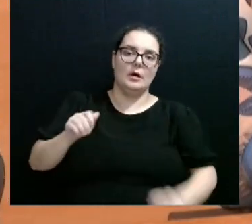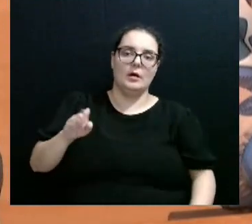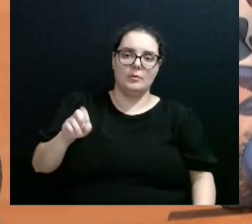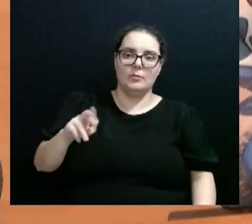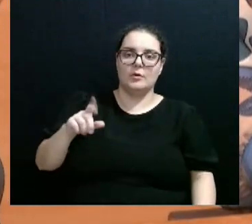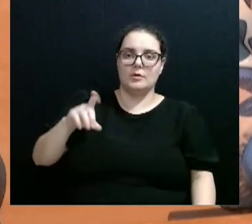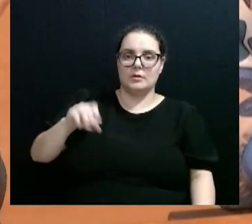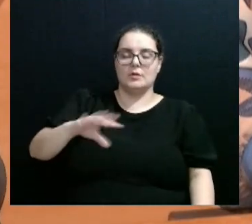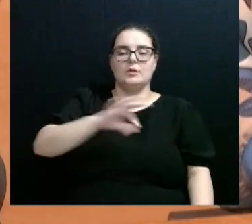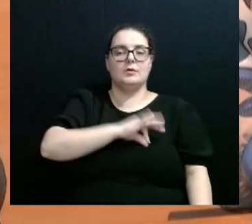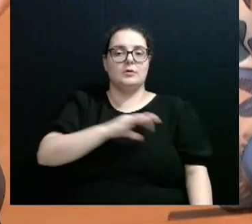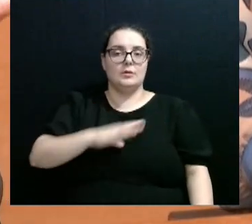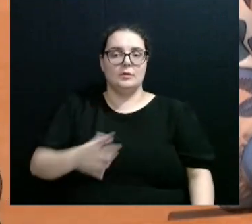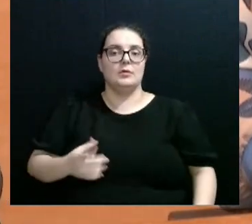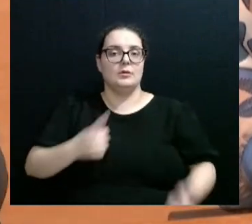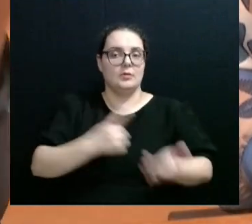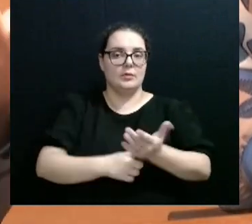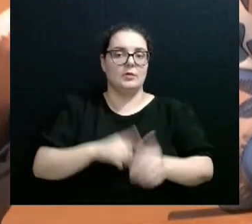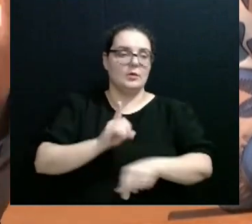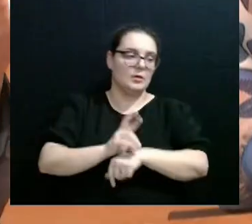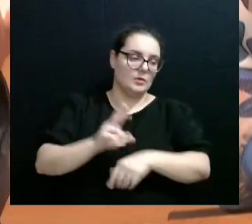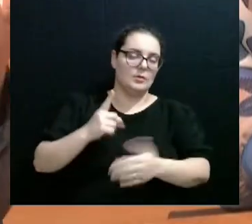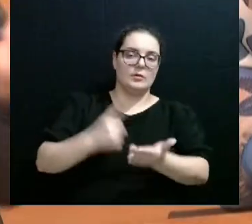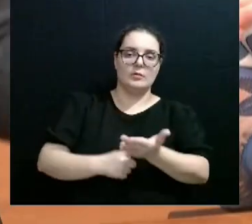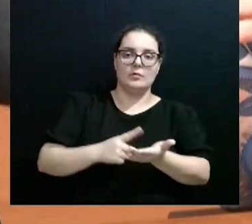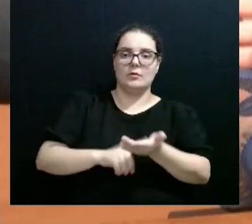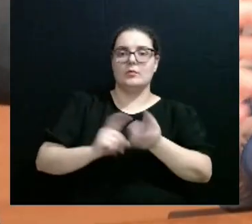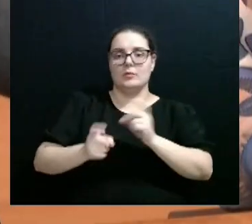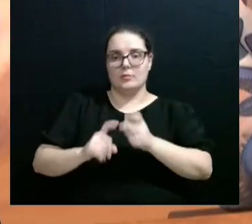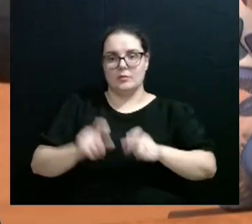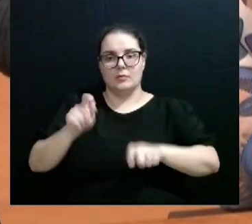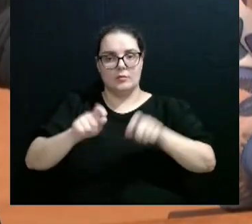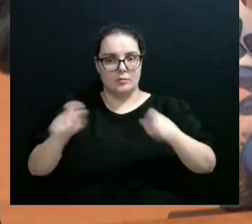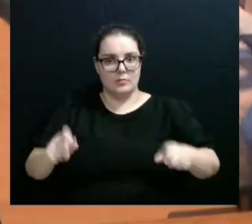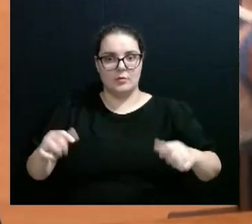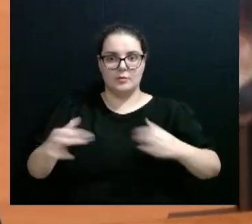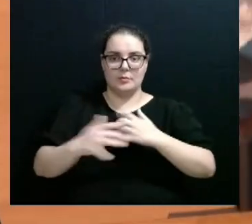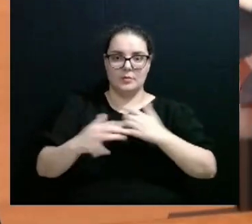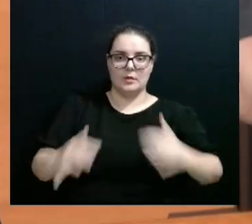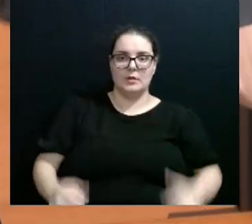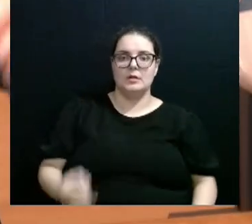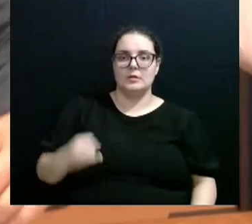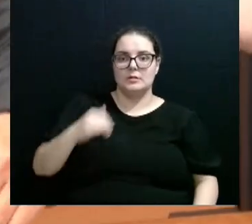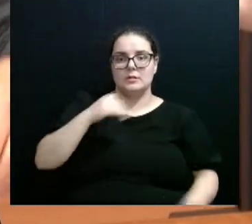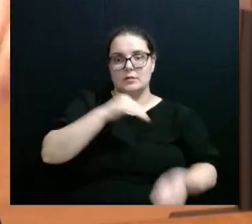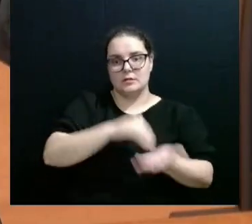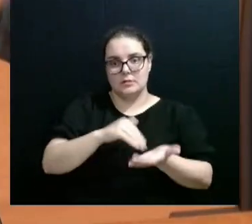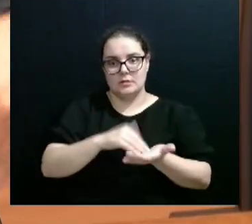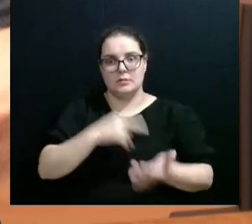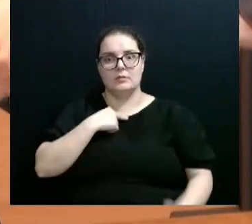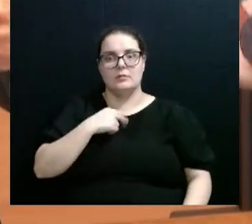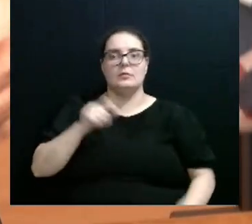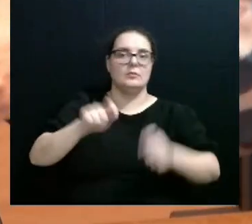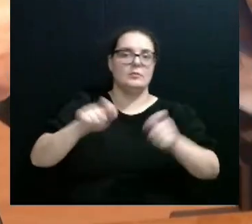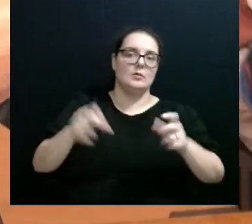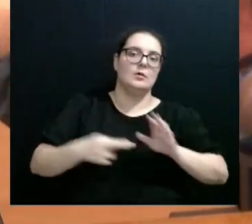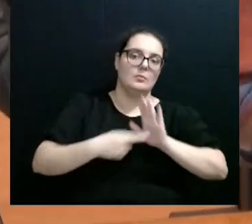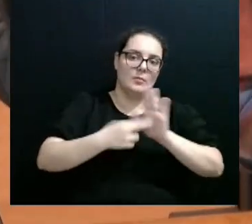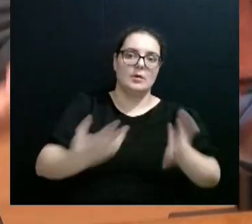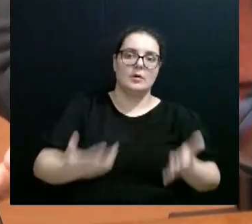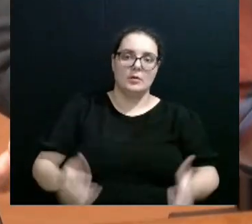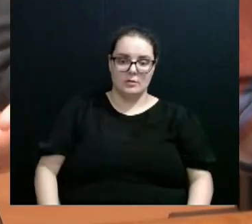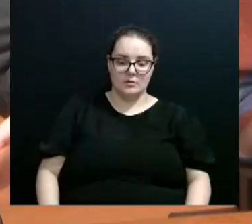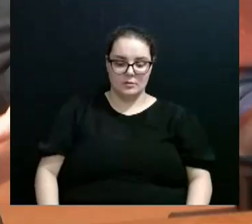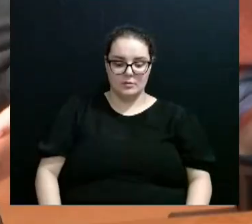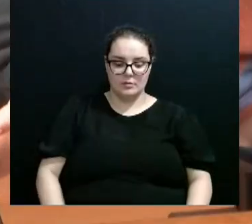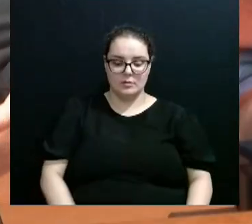vocês. A doutora vai agendar a reunião aqui com o pessoal do urbanismo. Se a secretária não puder vir, vem o pessoal representando, mas aí a gente vai fazer